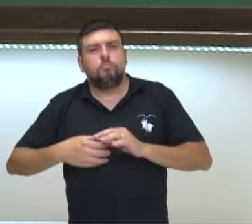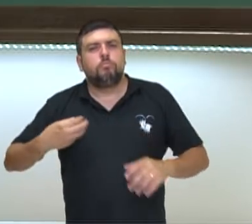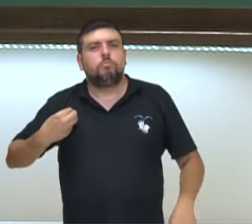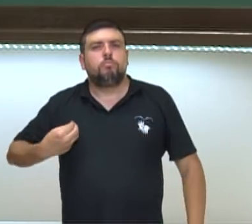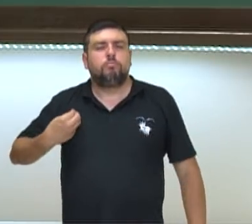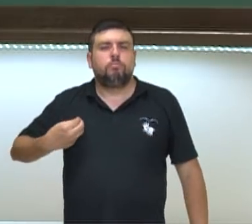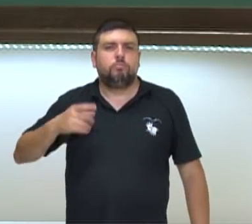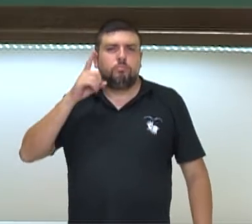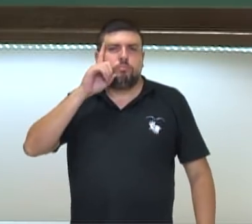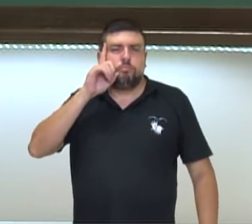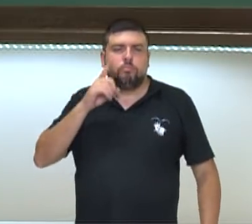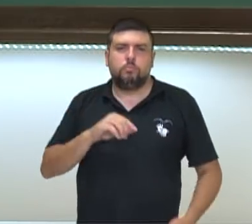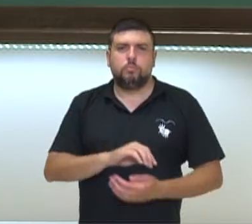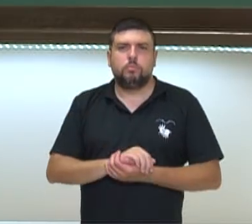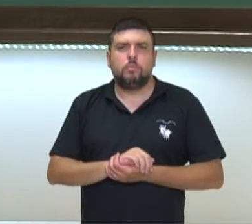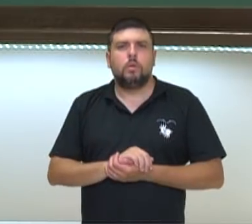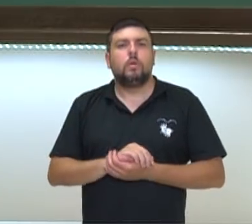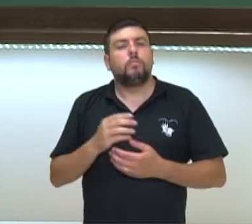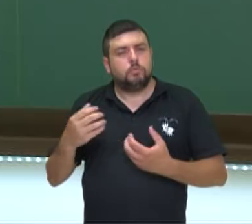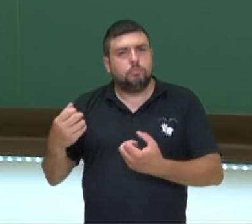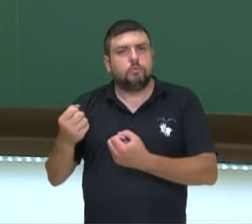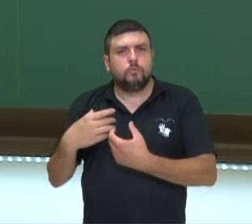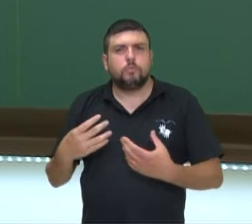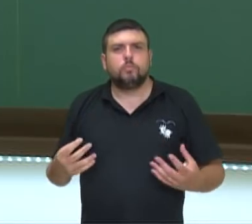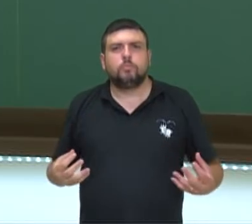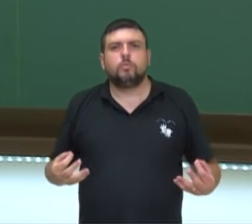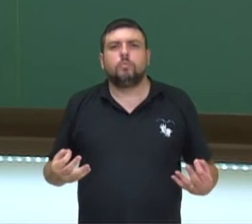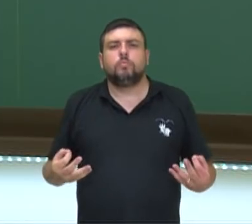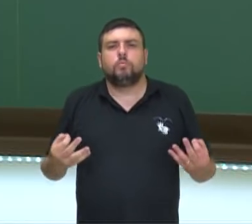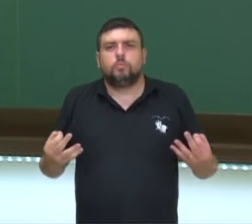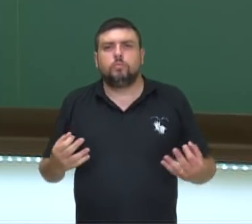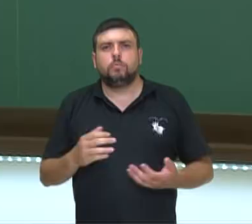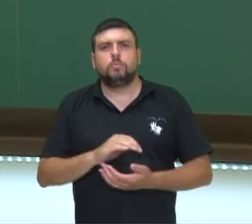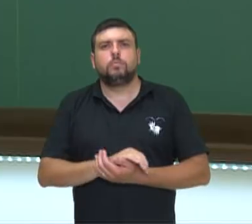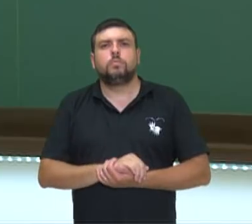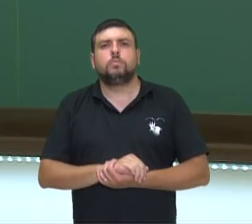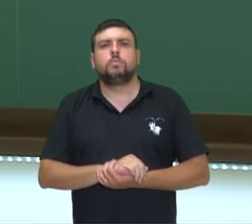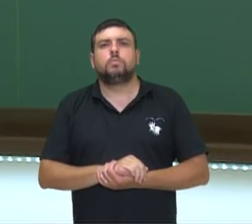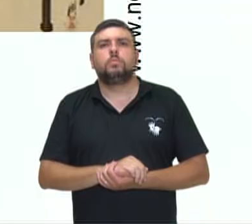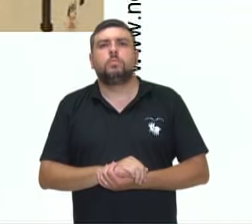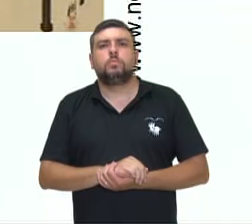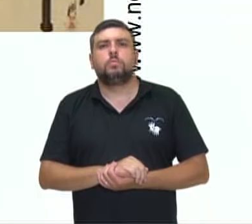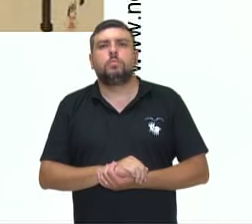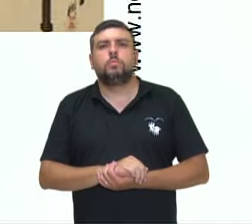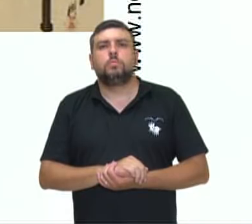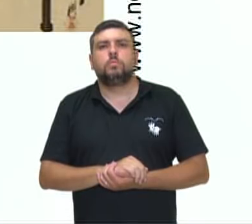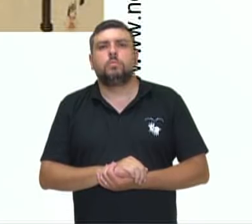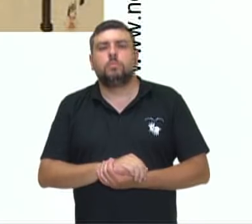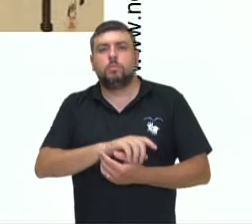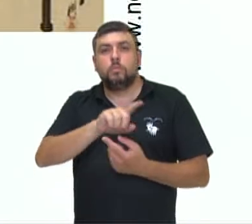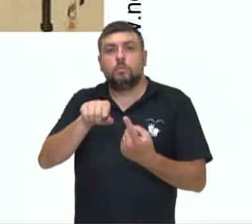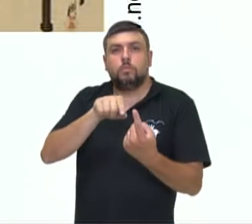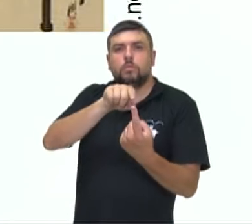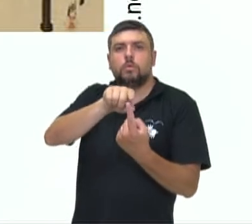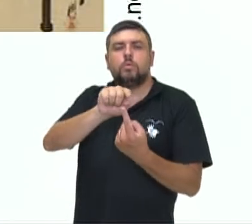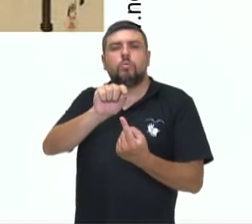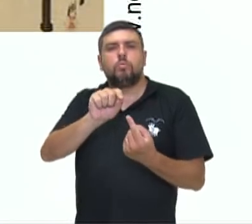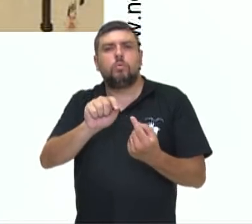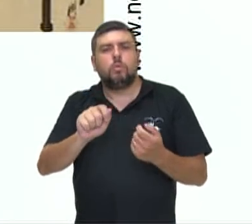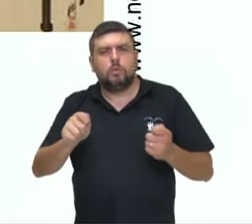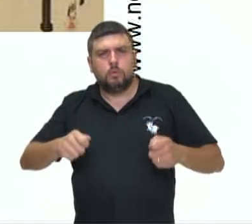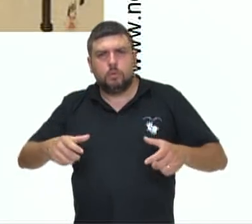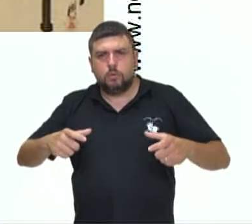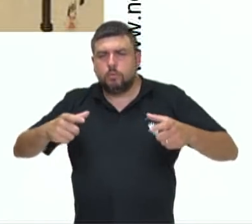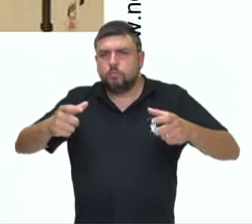dia, que traz um pouco do ensinamento budista por trás desta ikebana. Um dos objetivos é trazer harmonia para o ambiente,